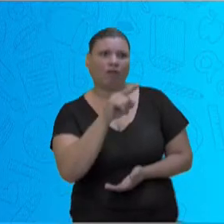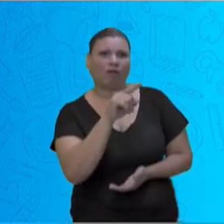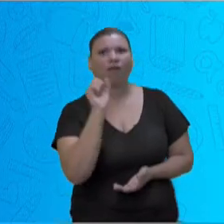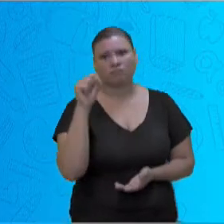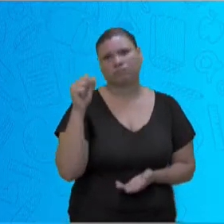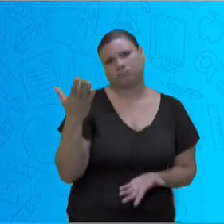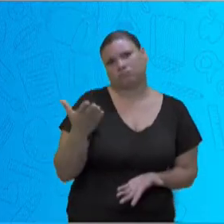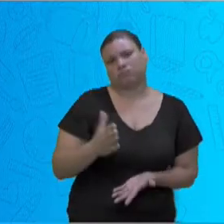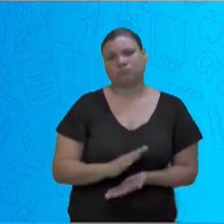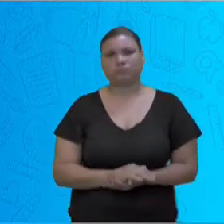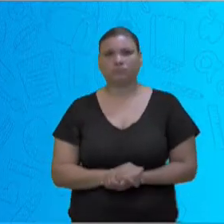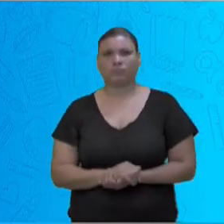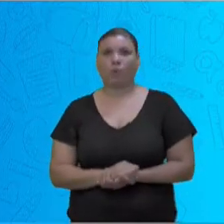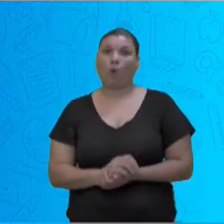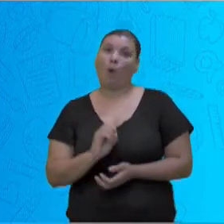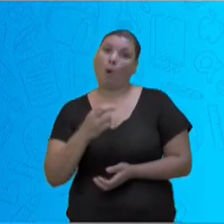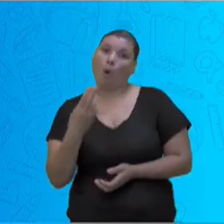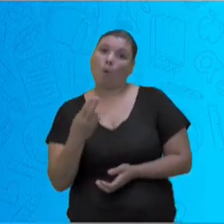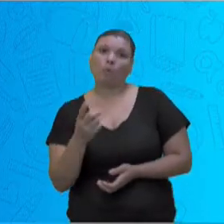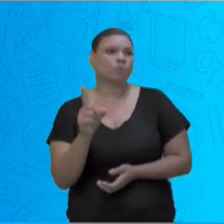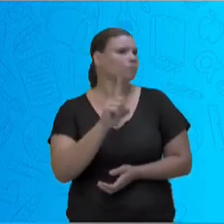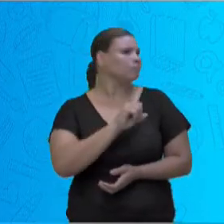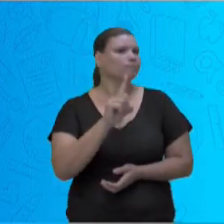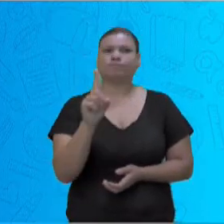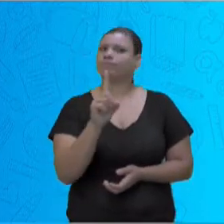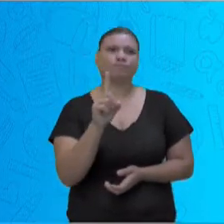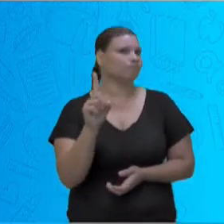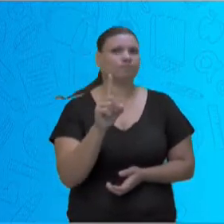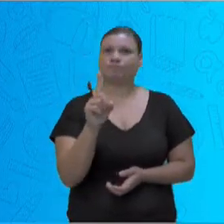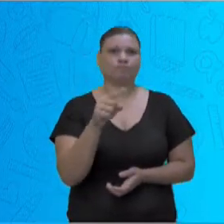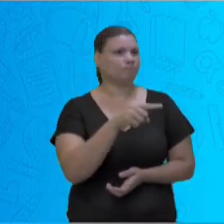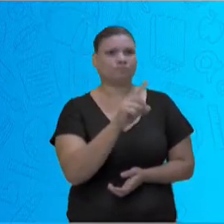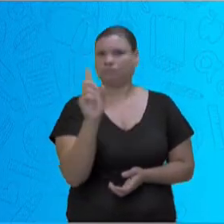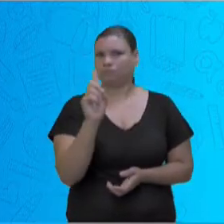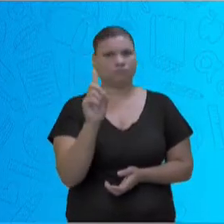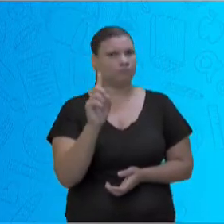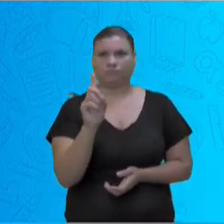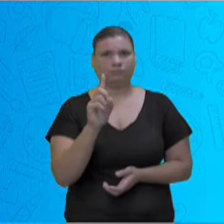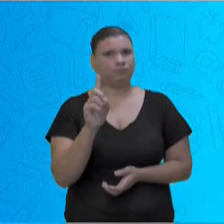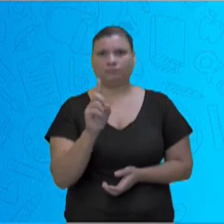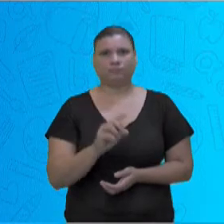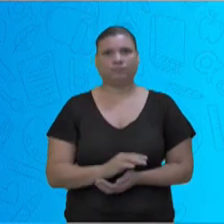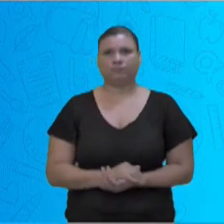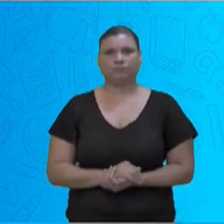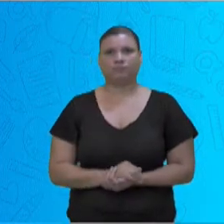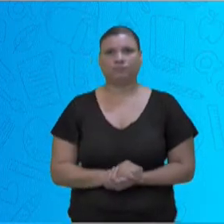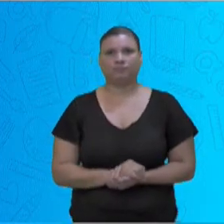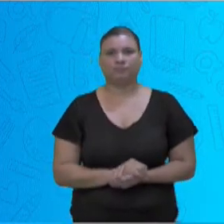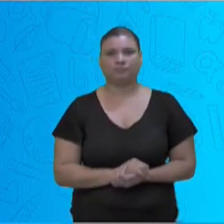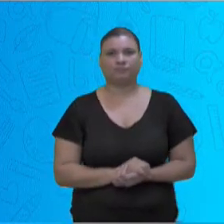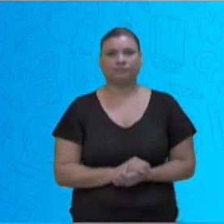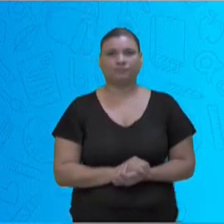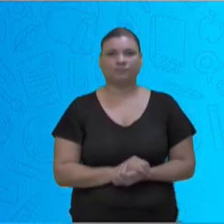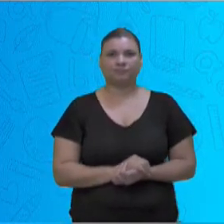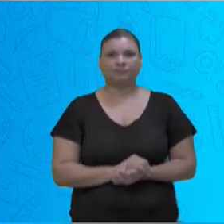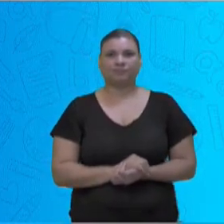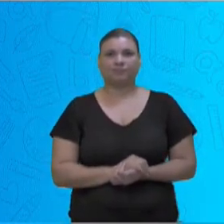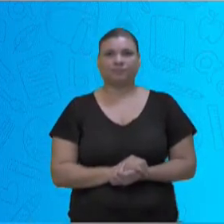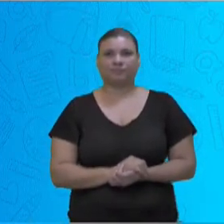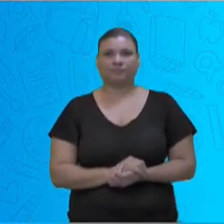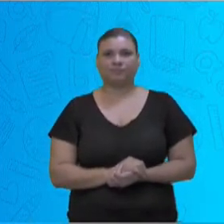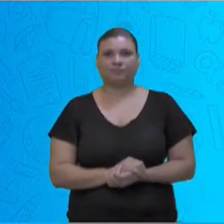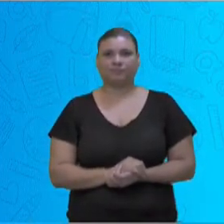ela. No, she isn't. Não, não é ela. It is. Quer dizer,